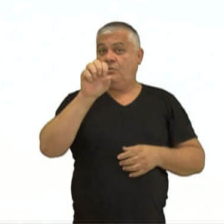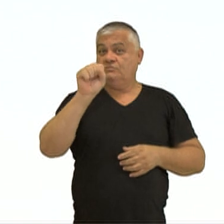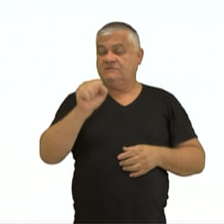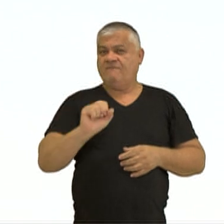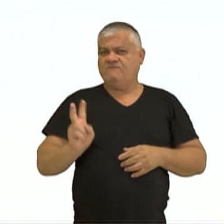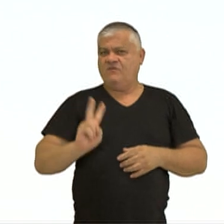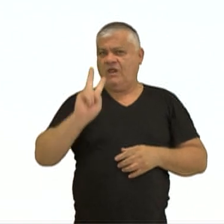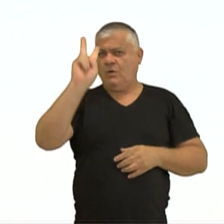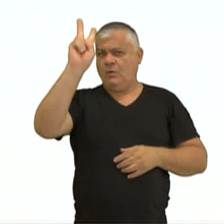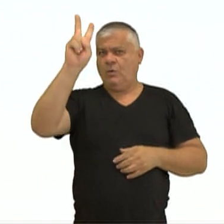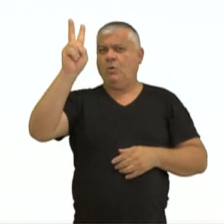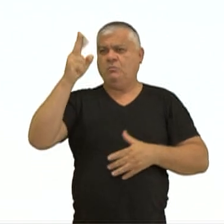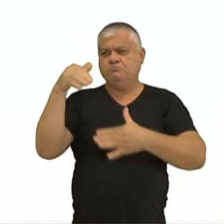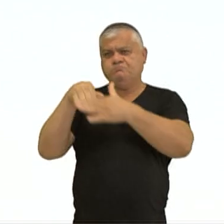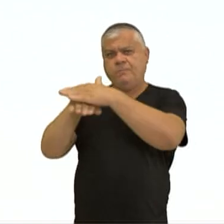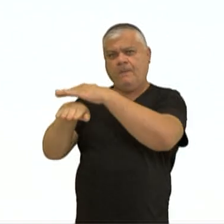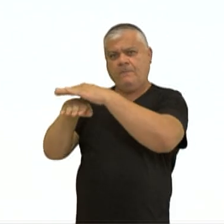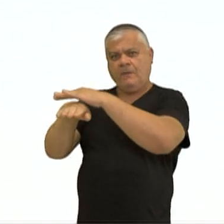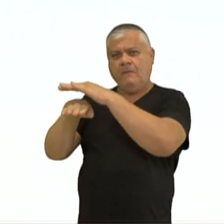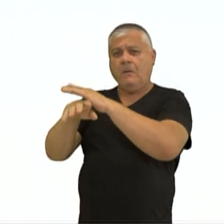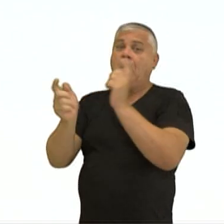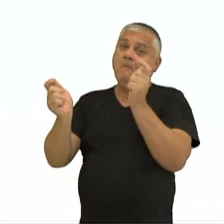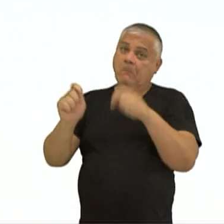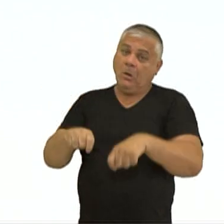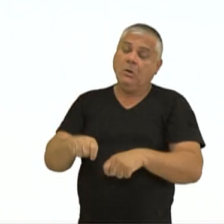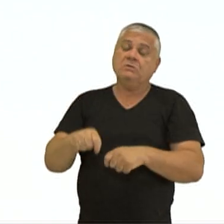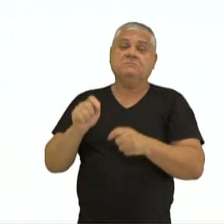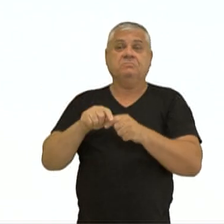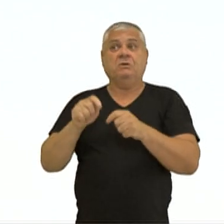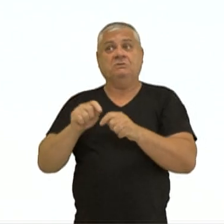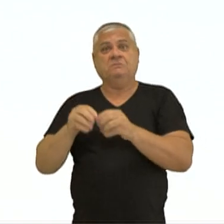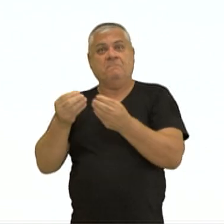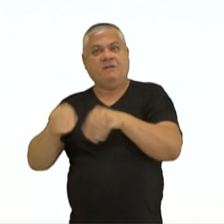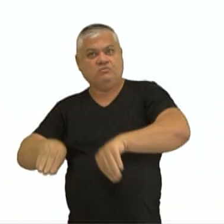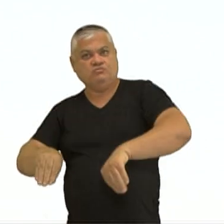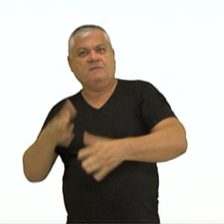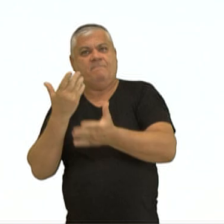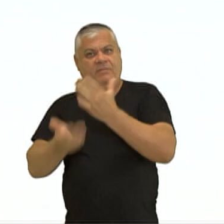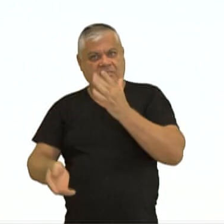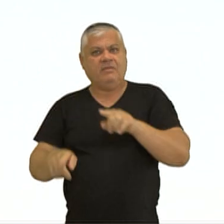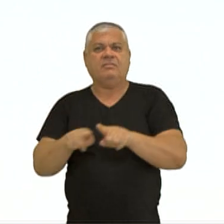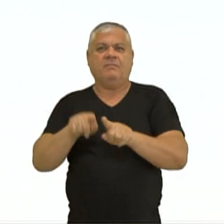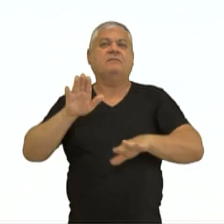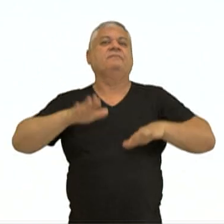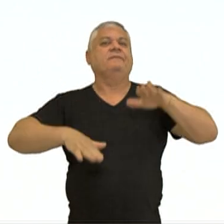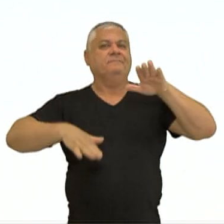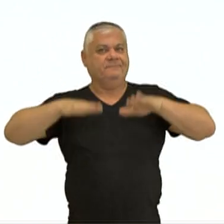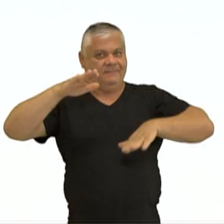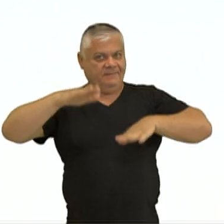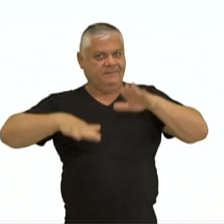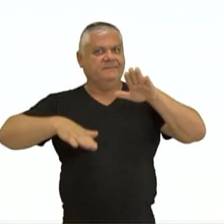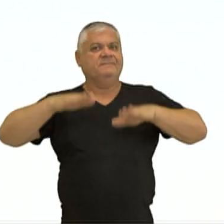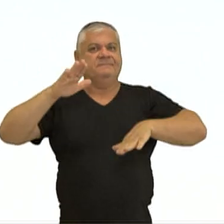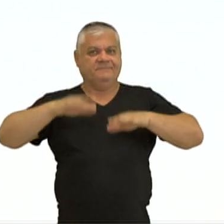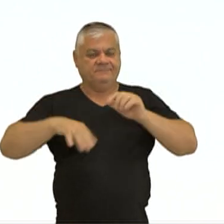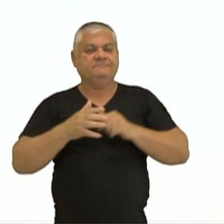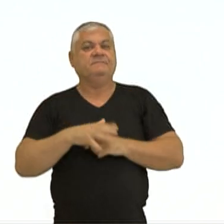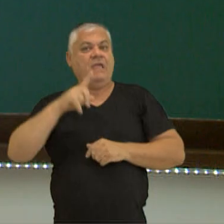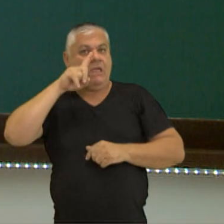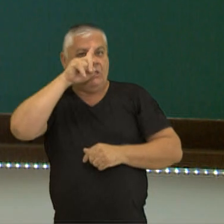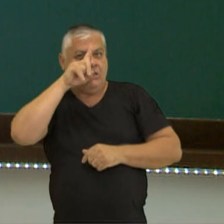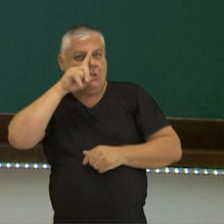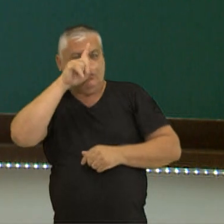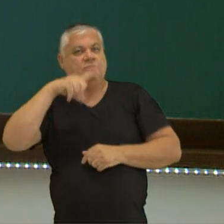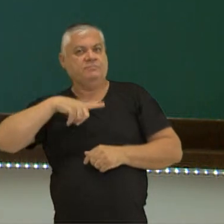maior, pode ter um grande rendimento, como também pode ter prejuízo. Depende. Isso vai depender exatamente de quanto você